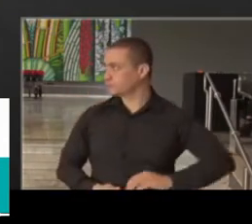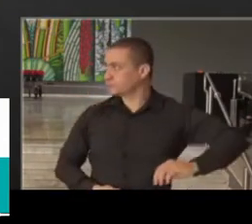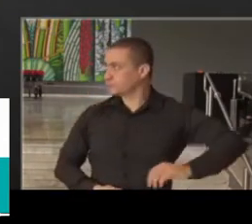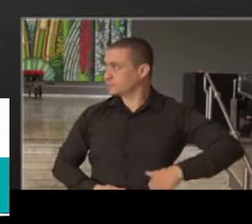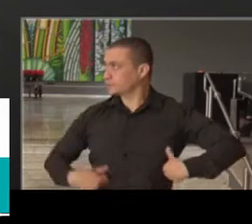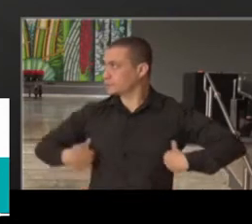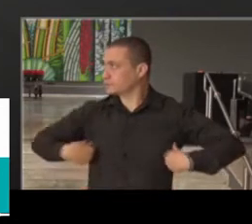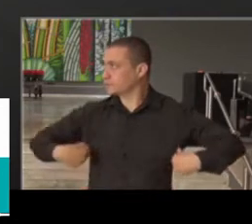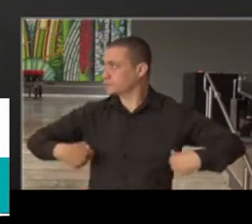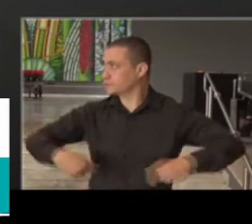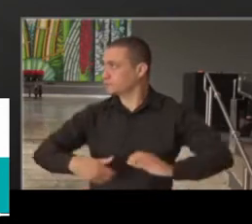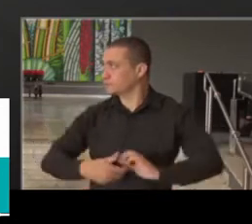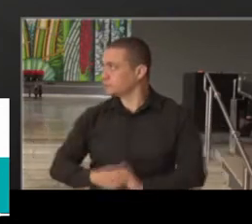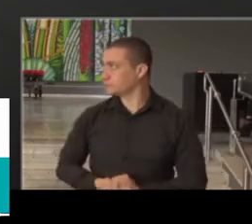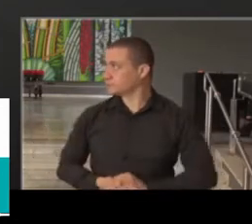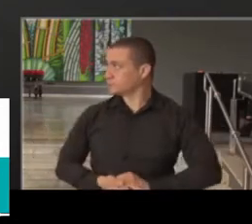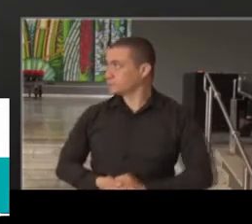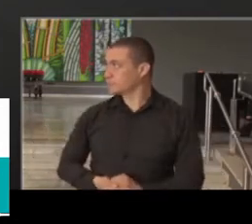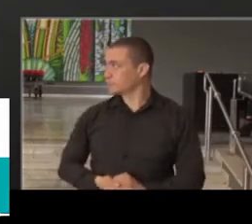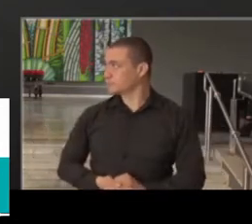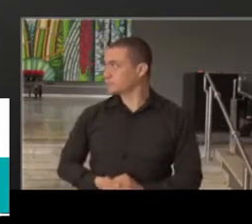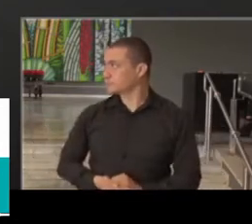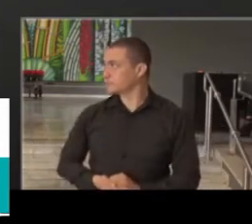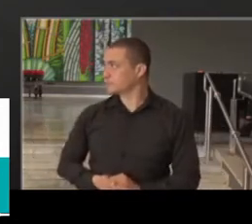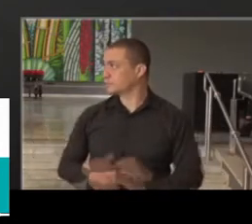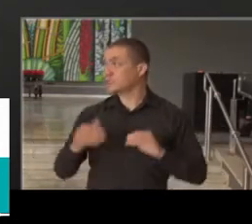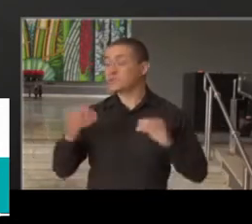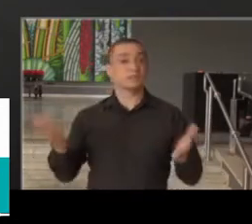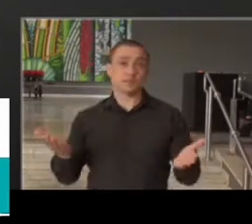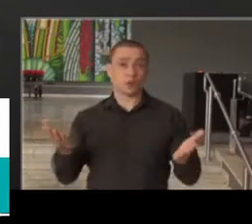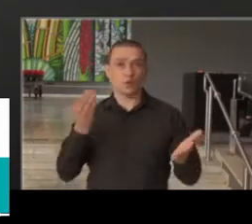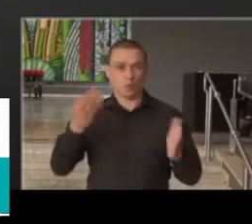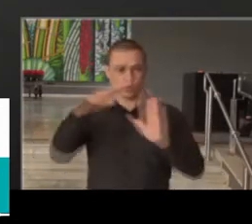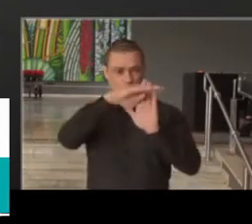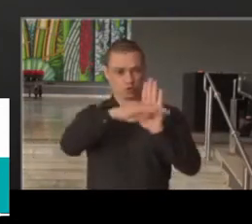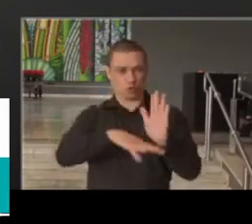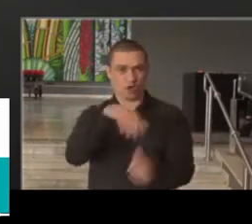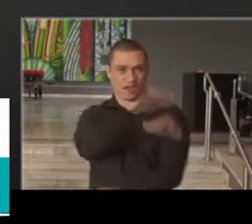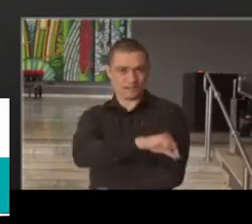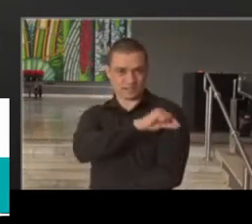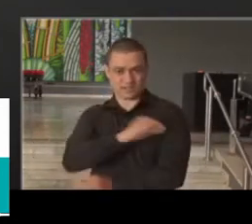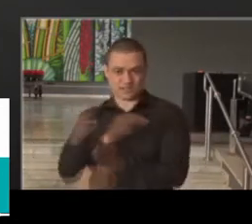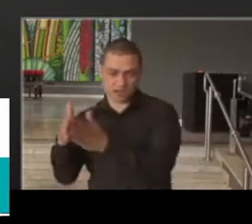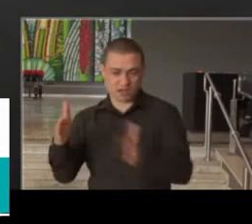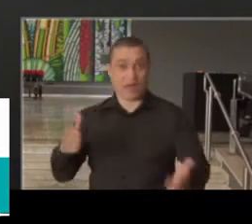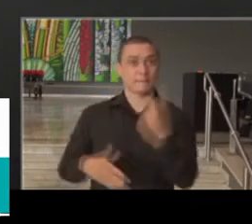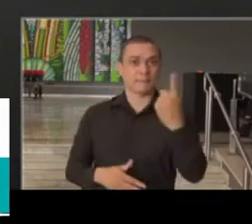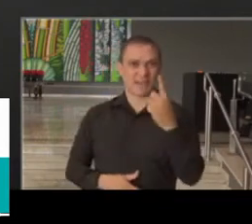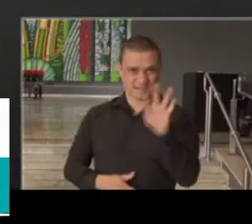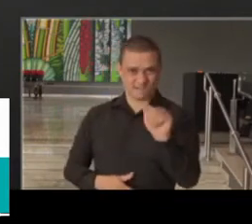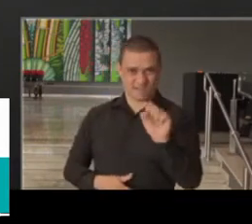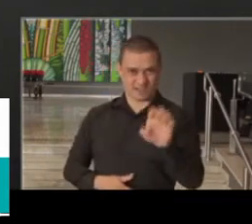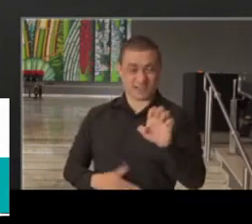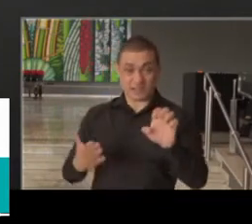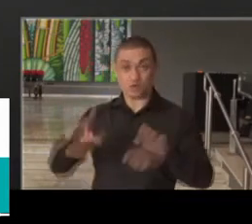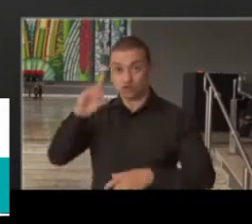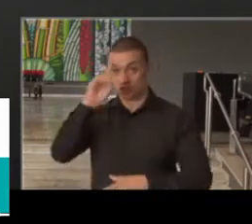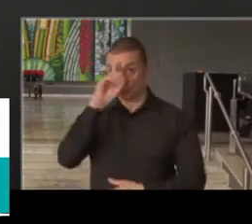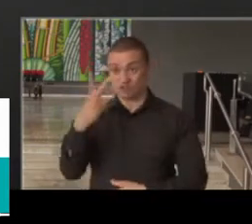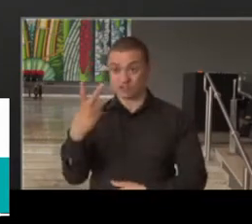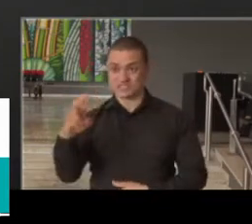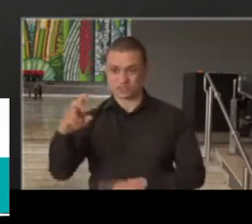Próximo. Qual é o cronograma de vacinação da primeira fase? Então, de 25